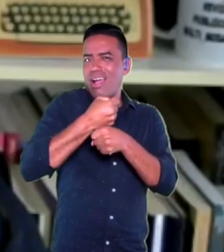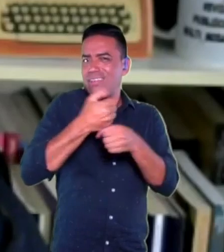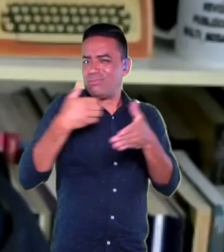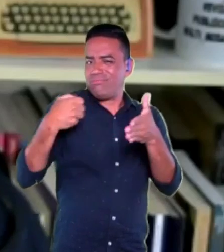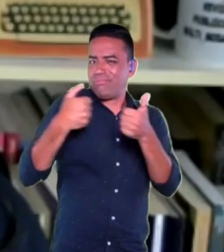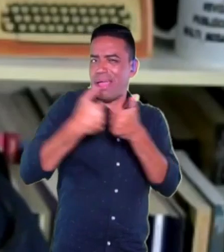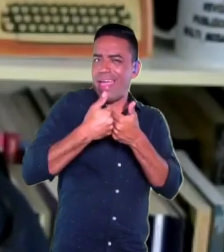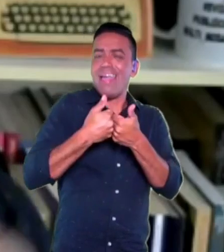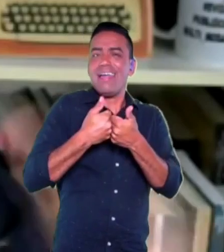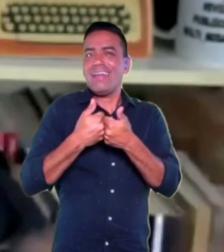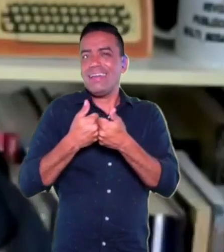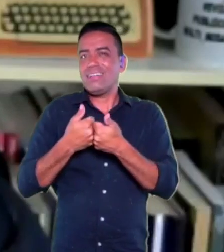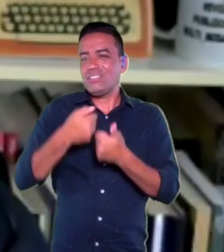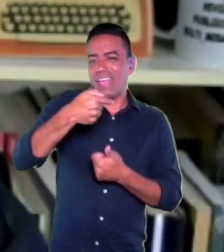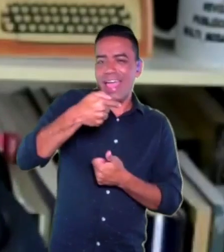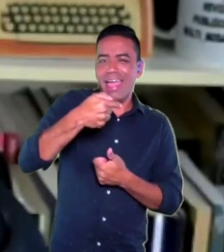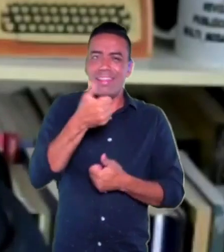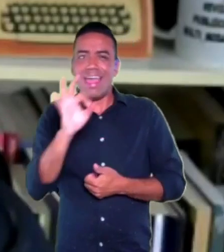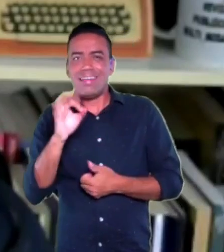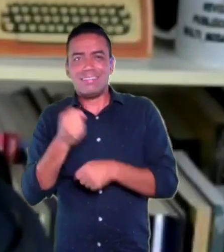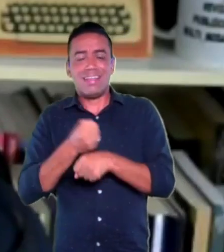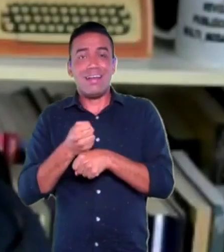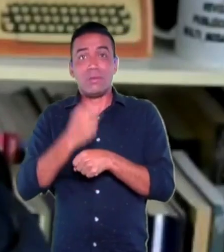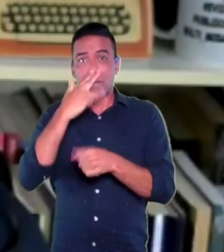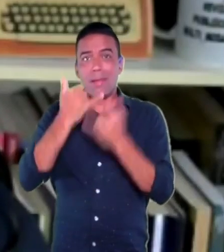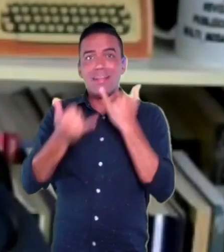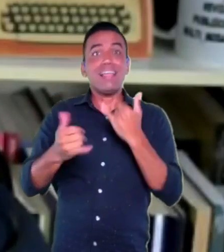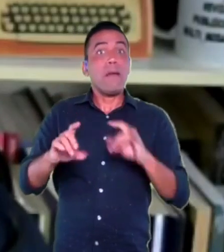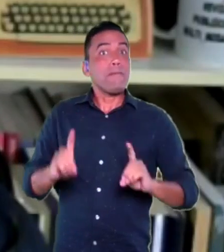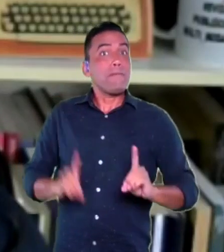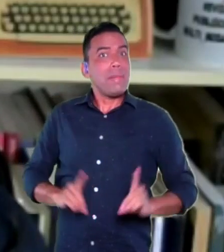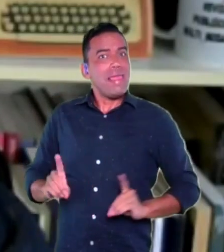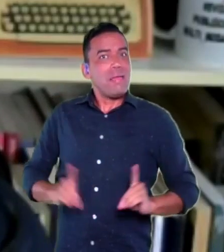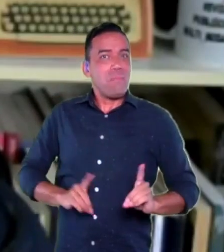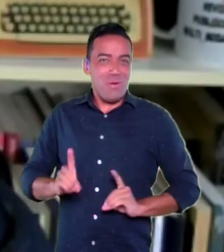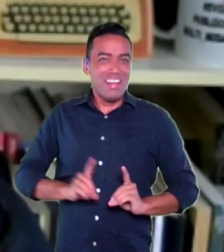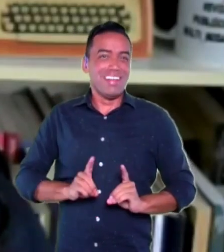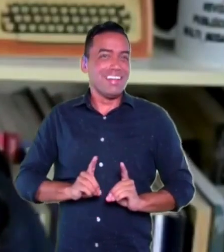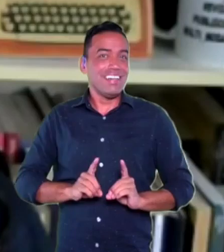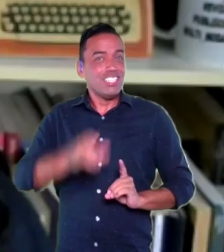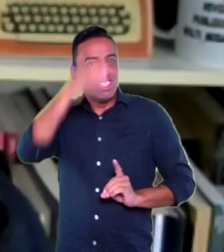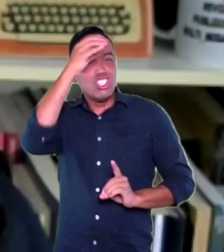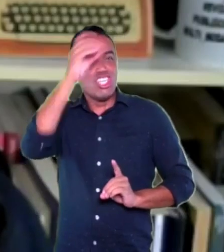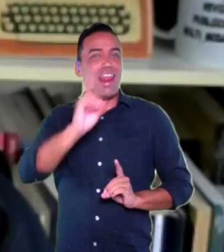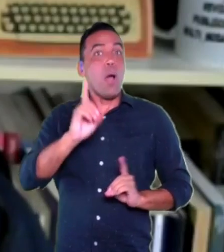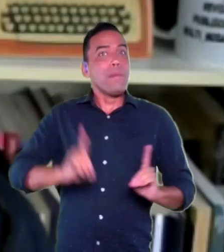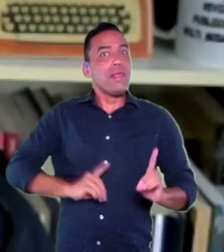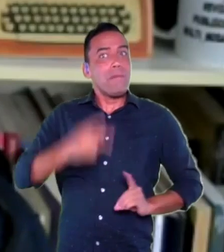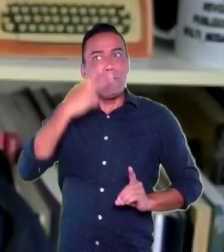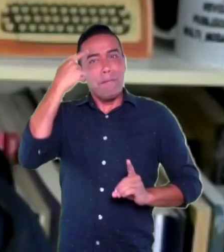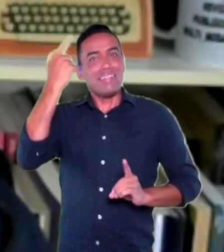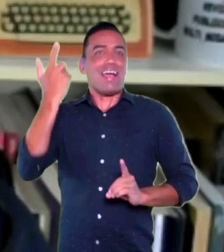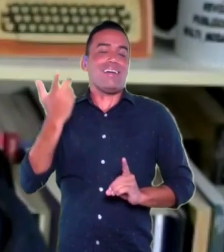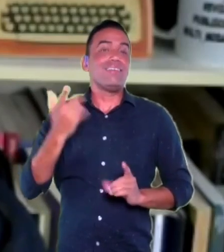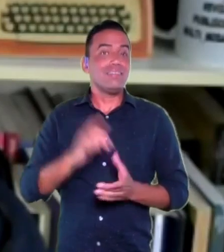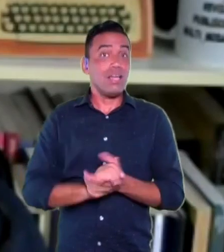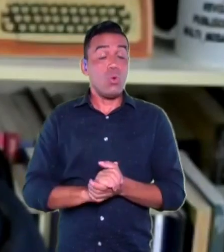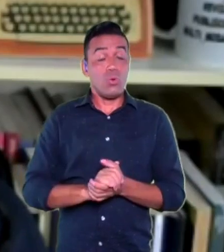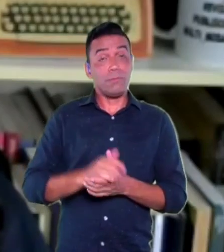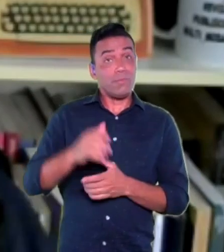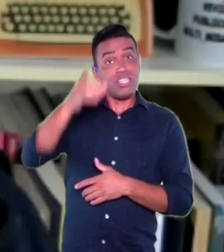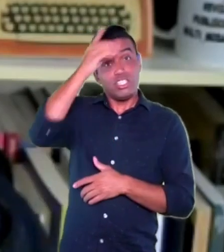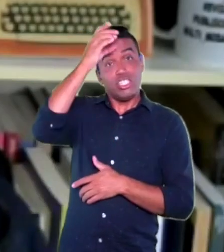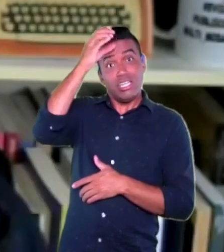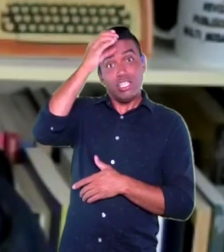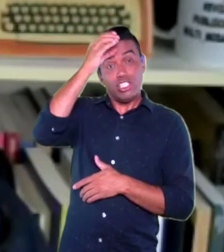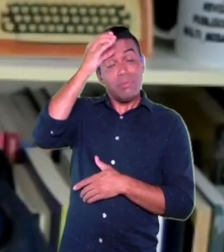10 anos. O pessoal do bairro achava que era primo até, né? E essa tia minha era 11 anos mais velha que eu só, e